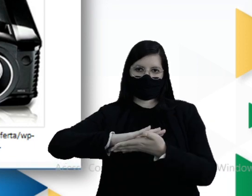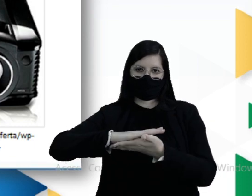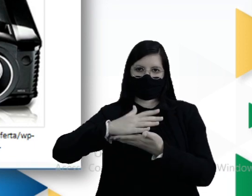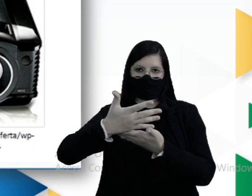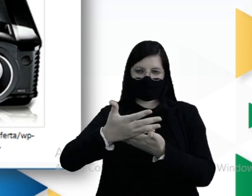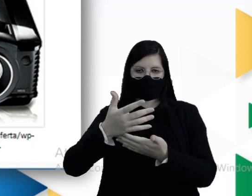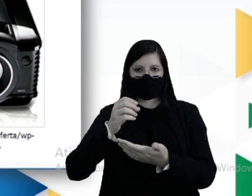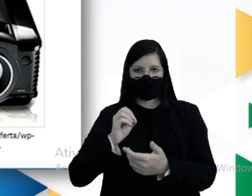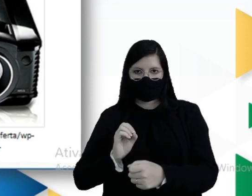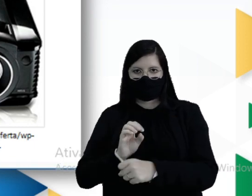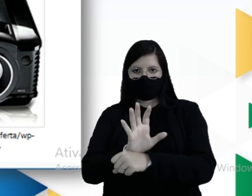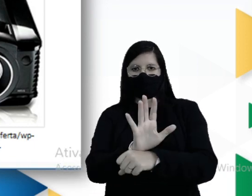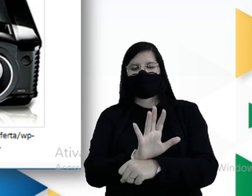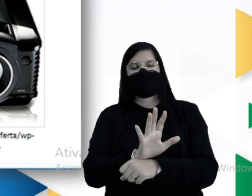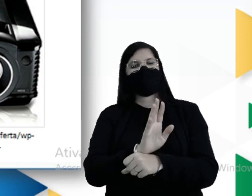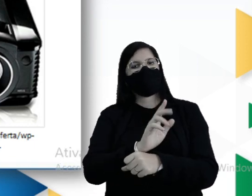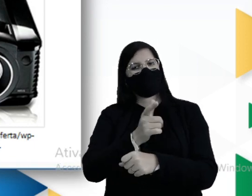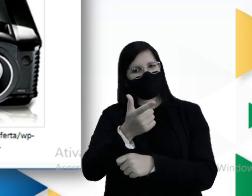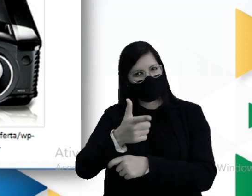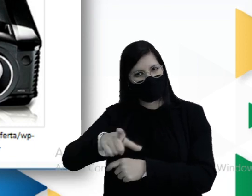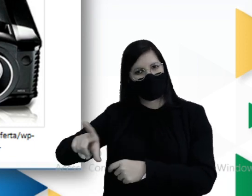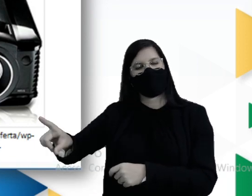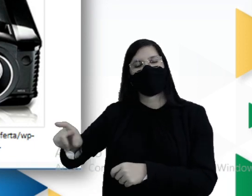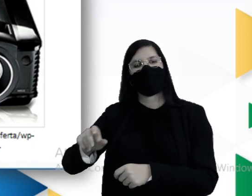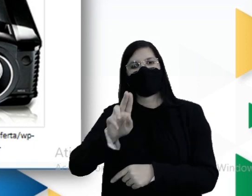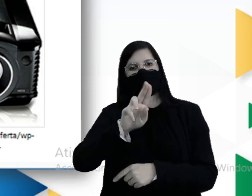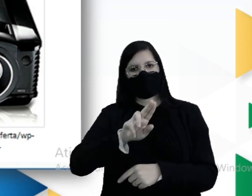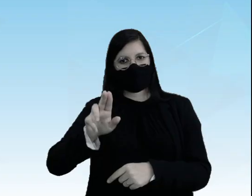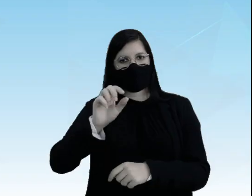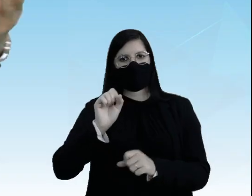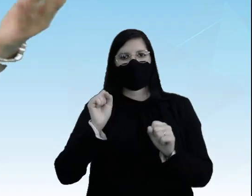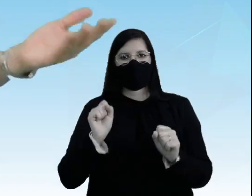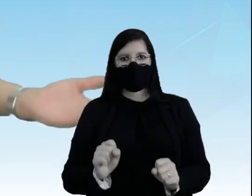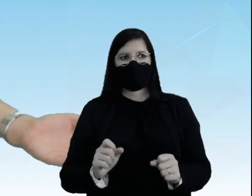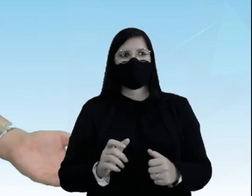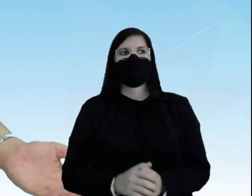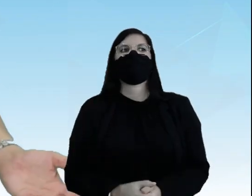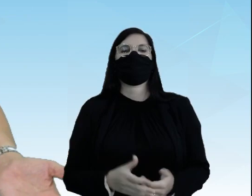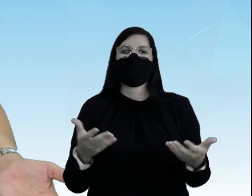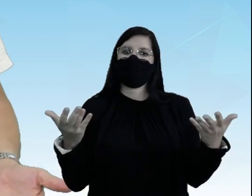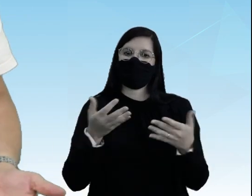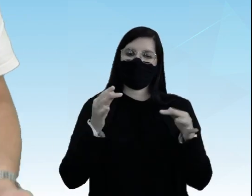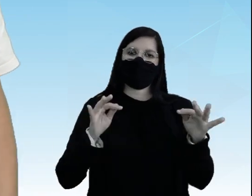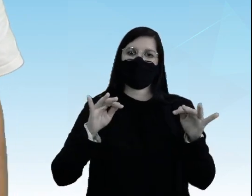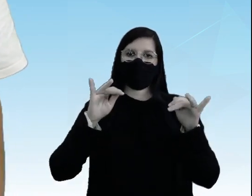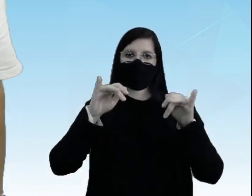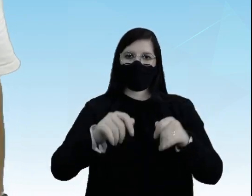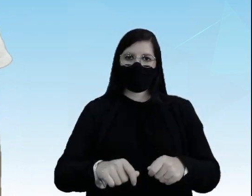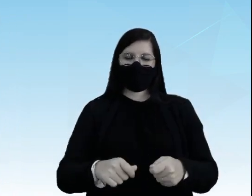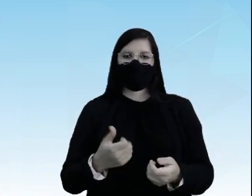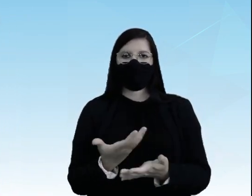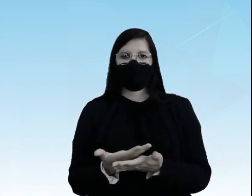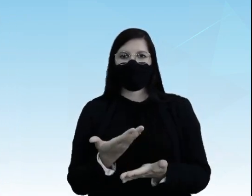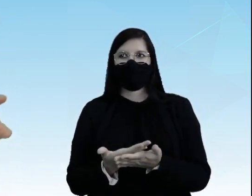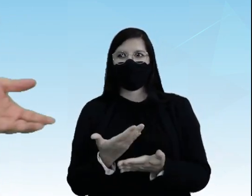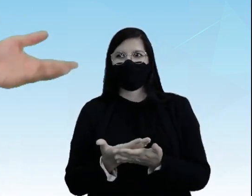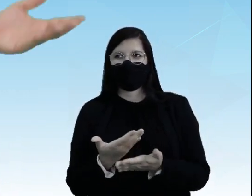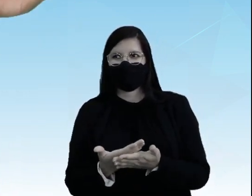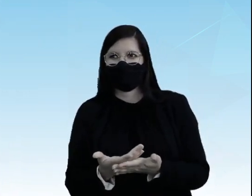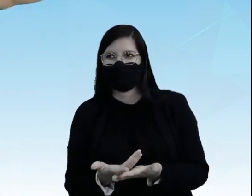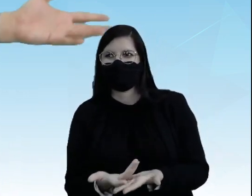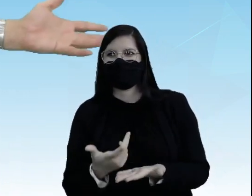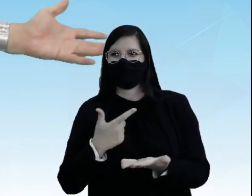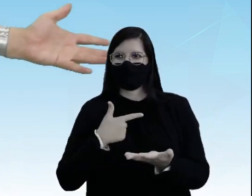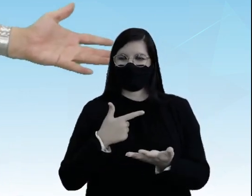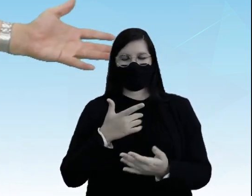data show e tantos outros que podemos apresentar. E já estamos chegando ao final. Professora, como é que